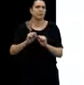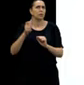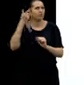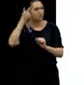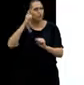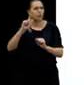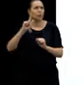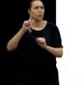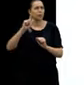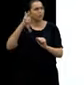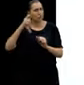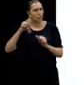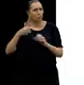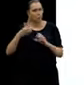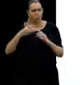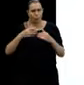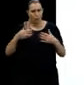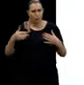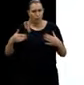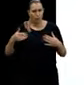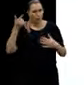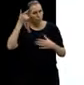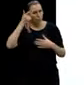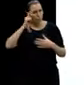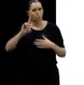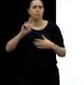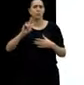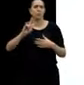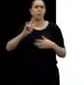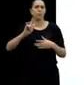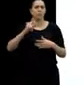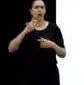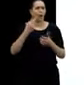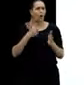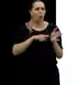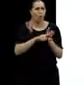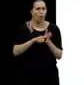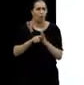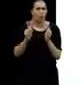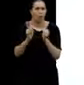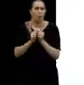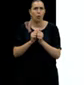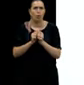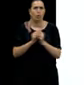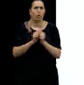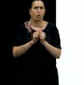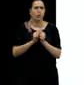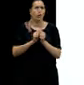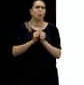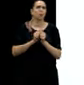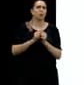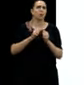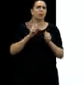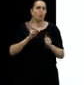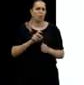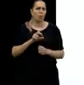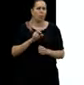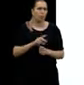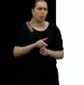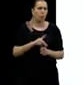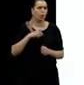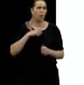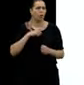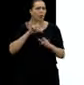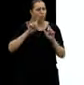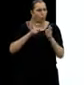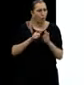conseguir regenerar esse tecido. Alguns trabalhos envolvidos com cardiotoxicidade, ou seja, para